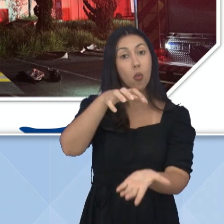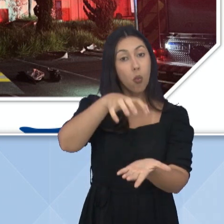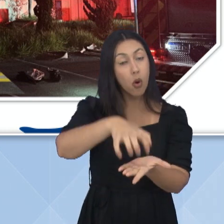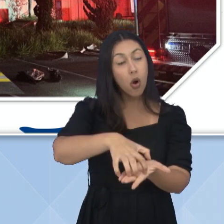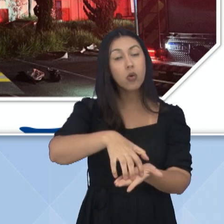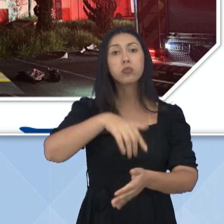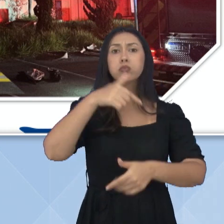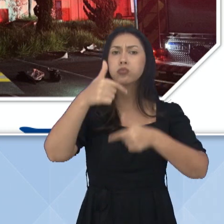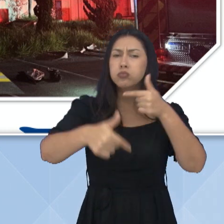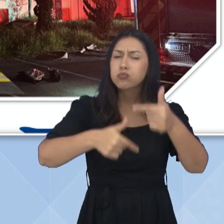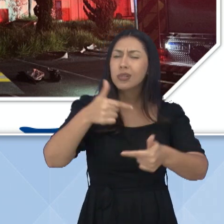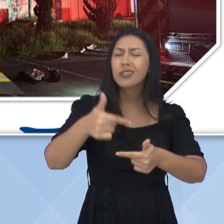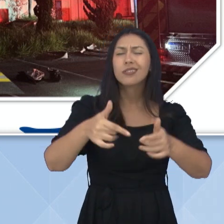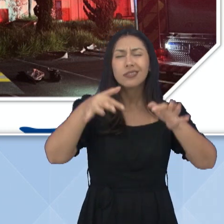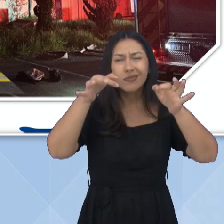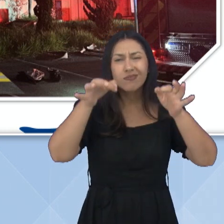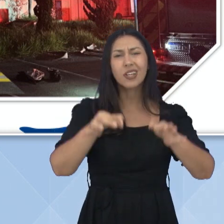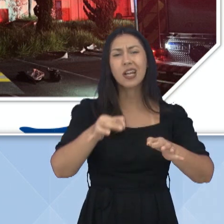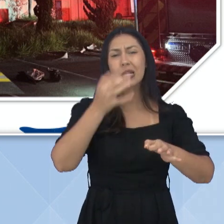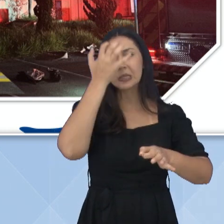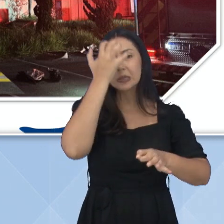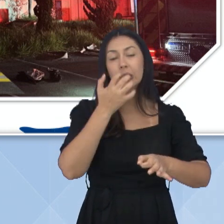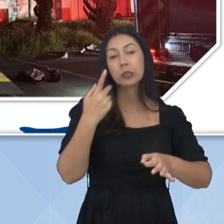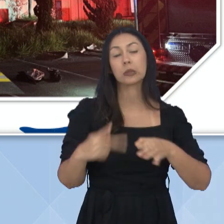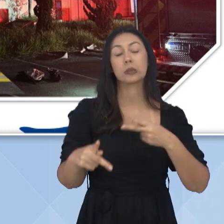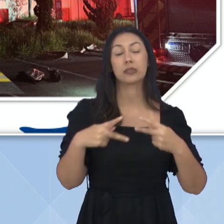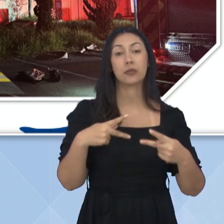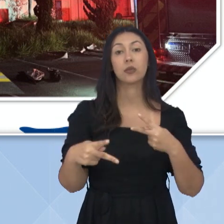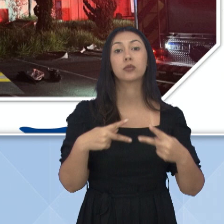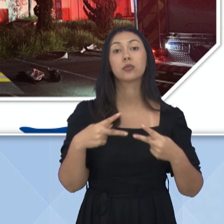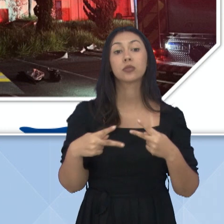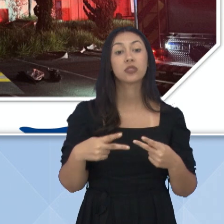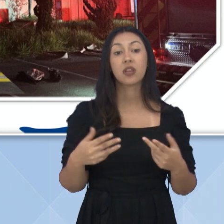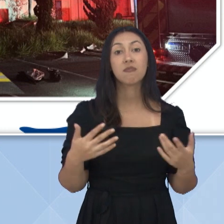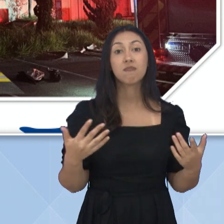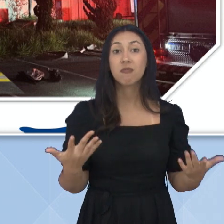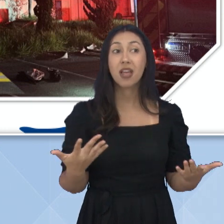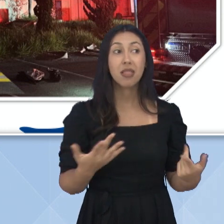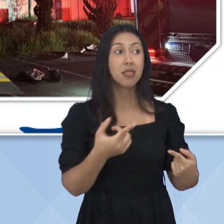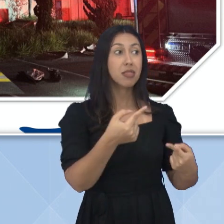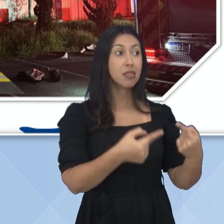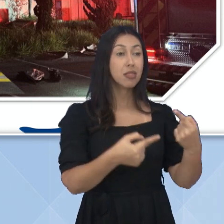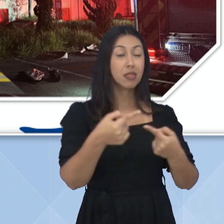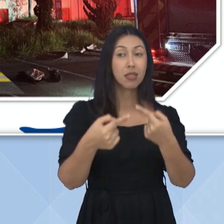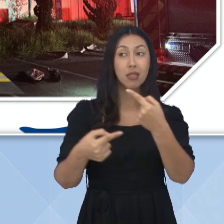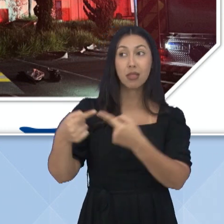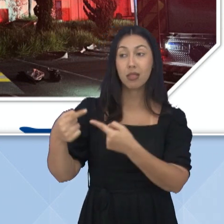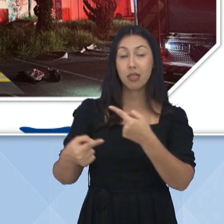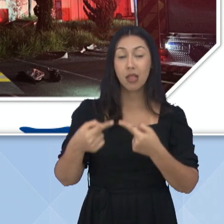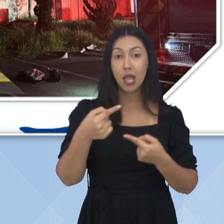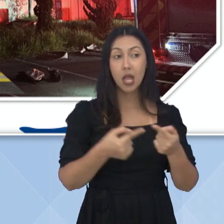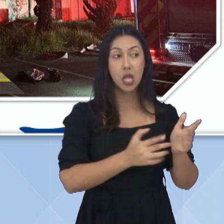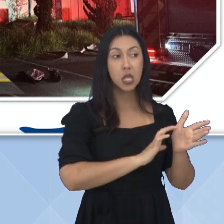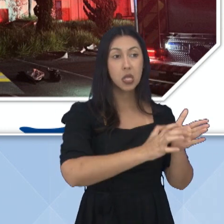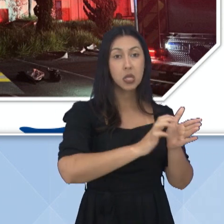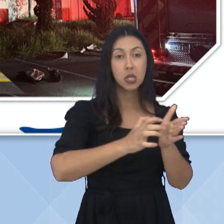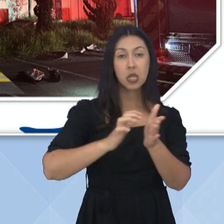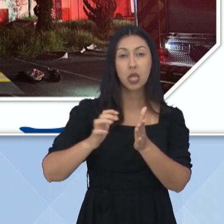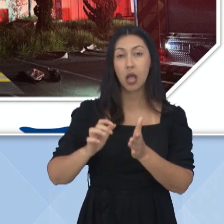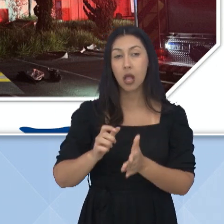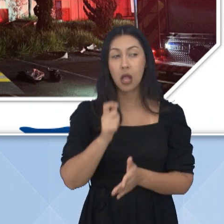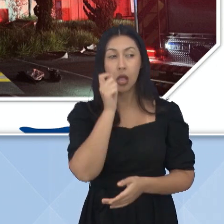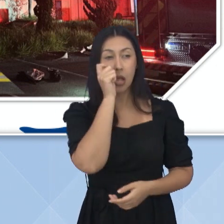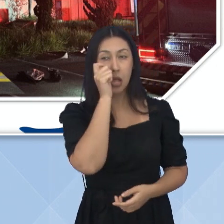trabalhou duro e sério aqui em São José dos Campos e que, por motivos políticos, por interesses